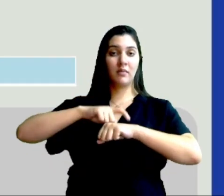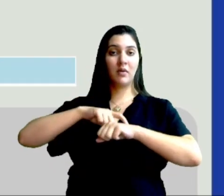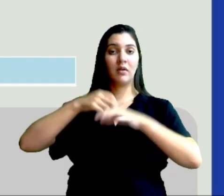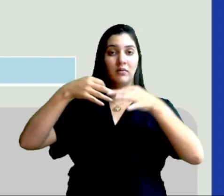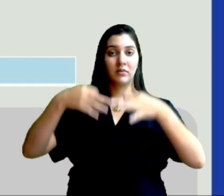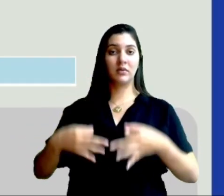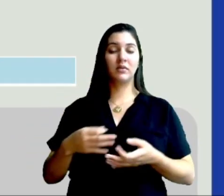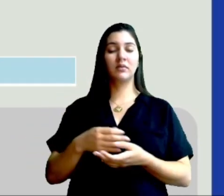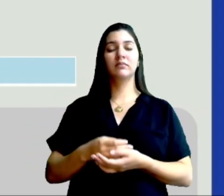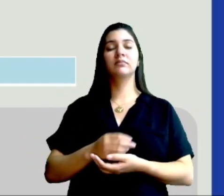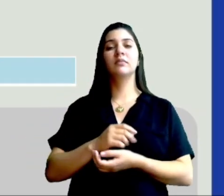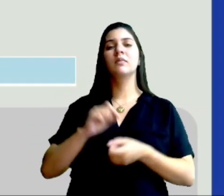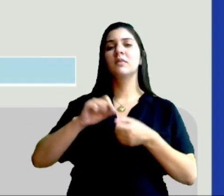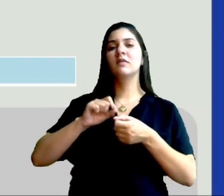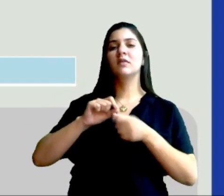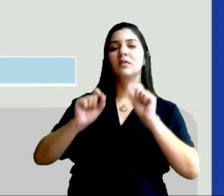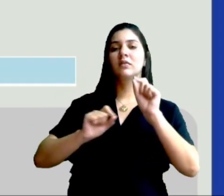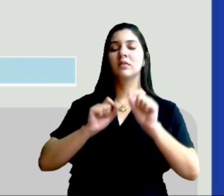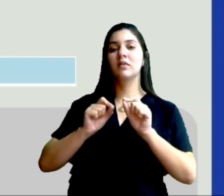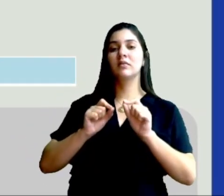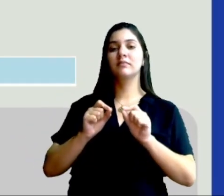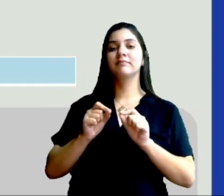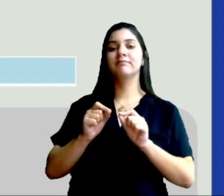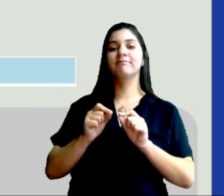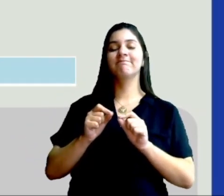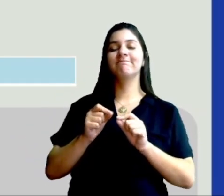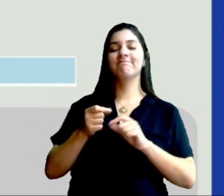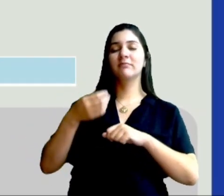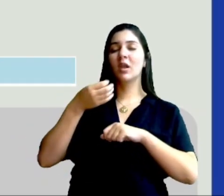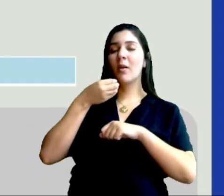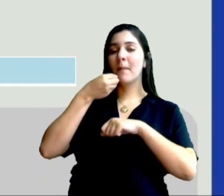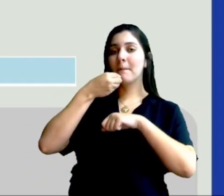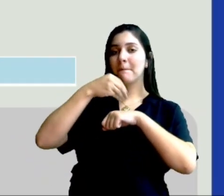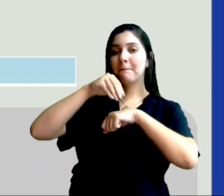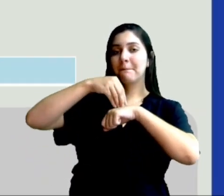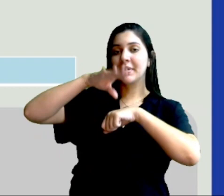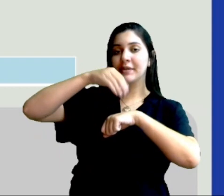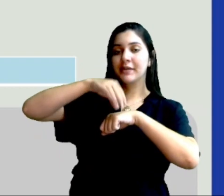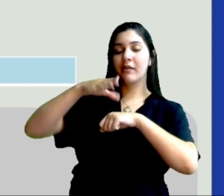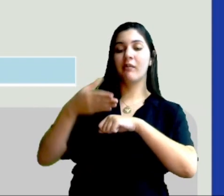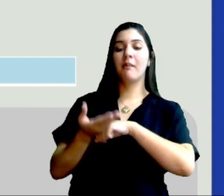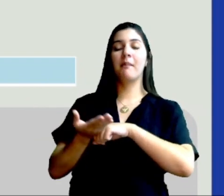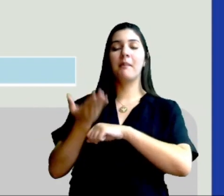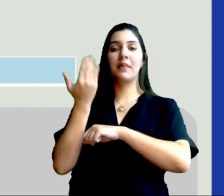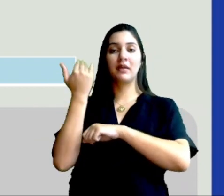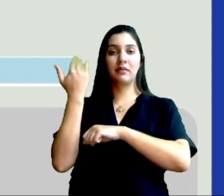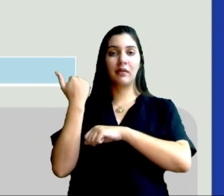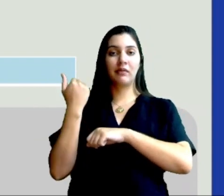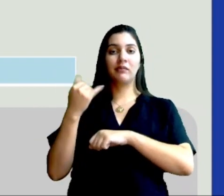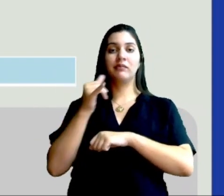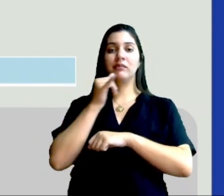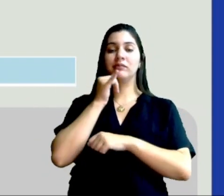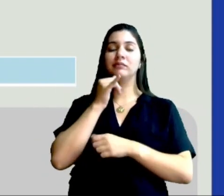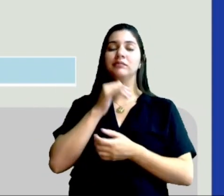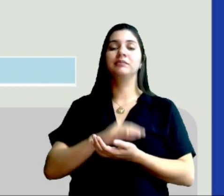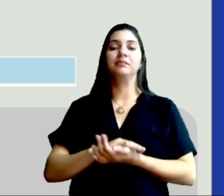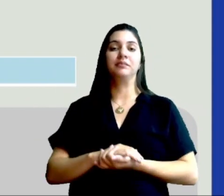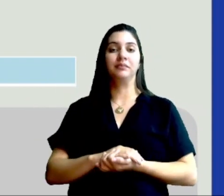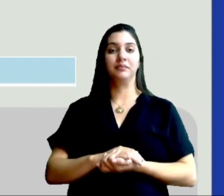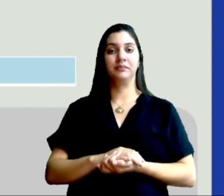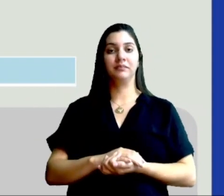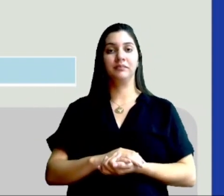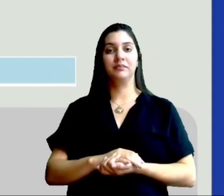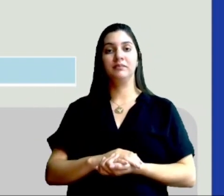bom? É para a gente fazer uma suposição sobre o passado. Se habrá caído de